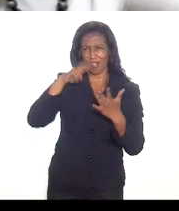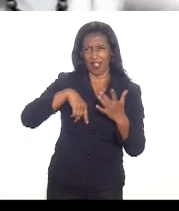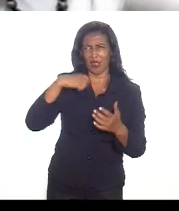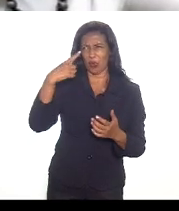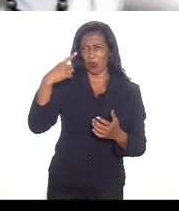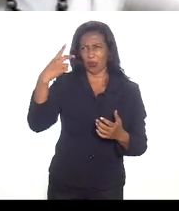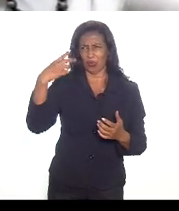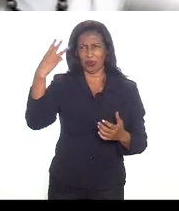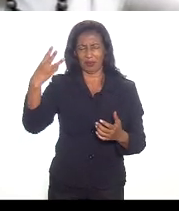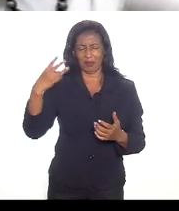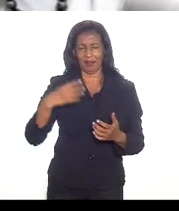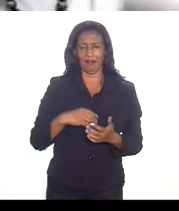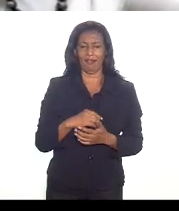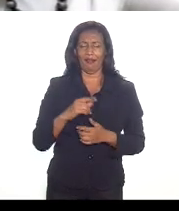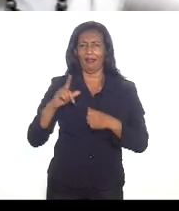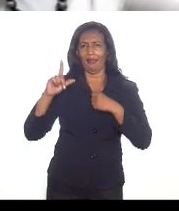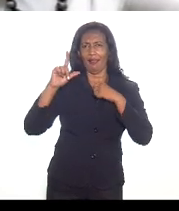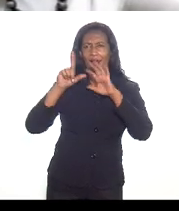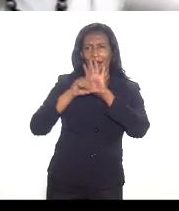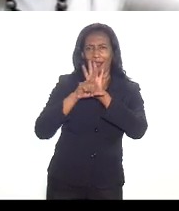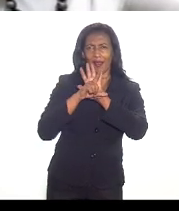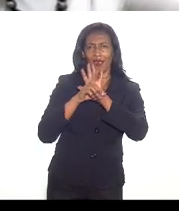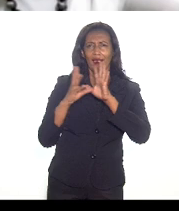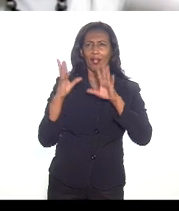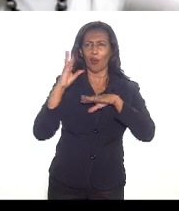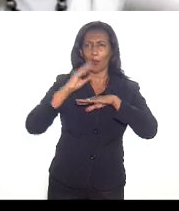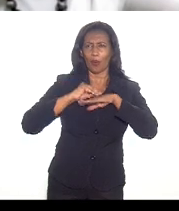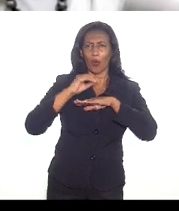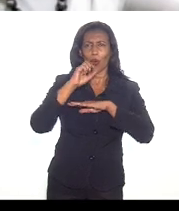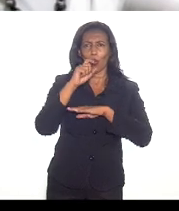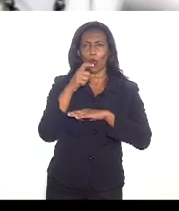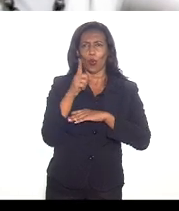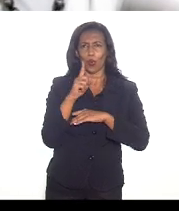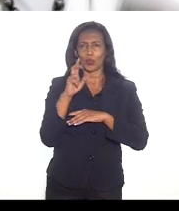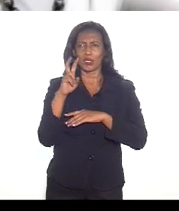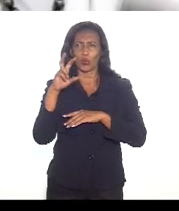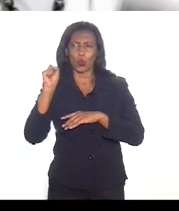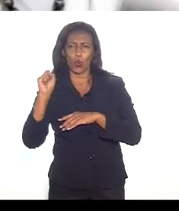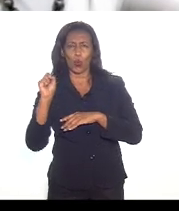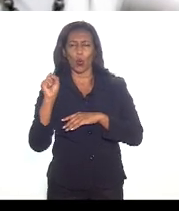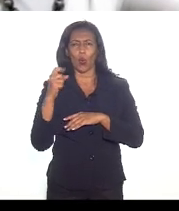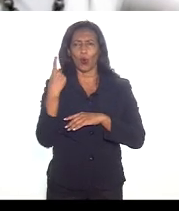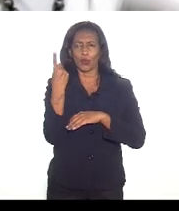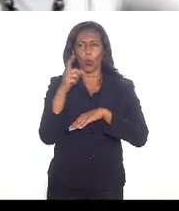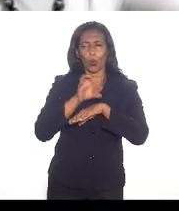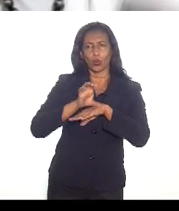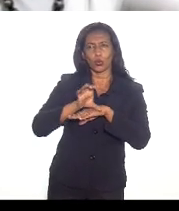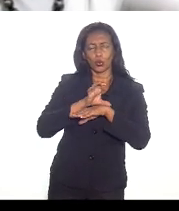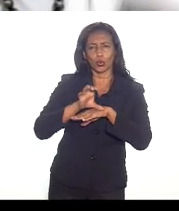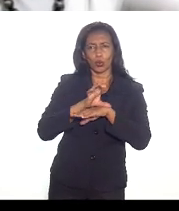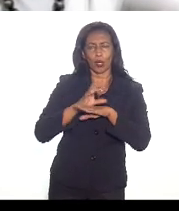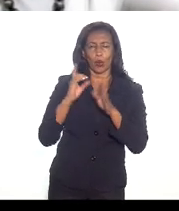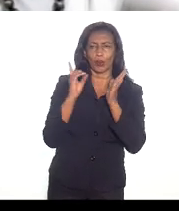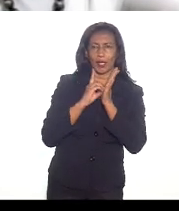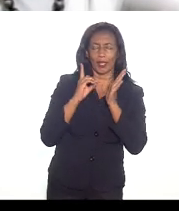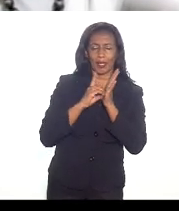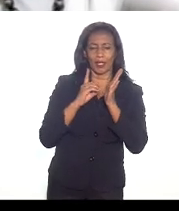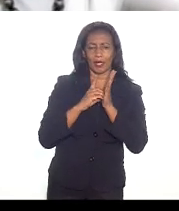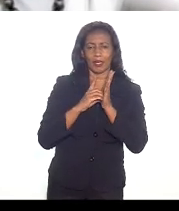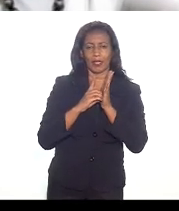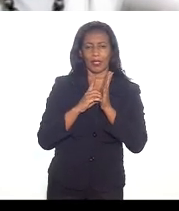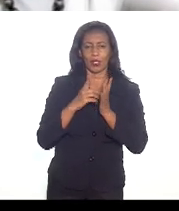lei complementar 158, que deu origem ao inconstitucional decreto